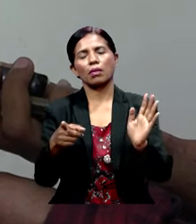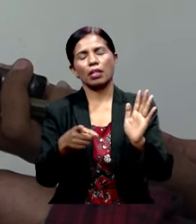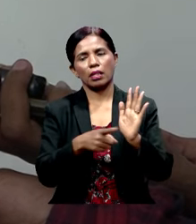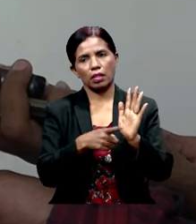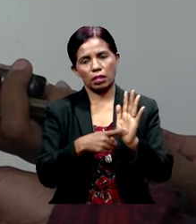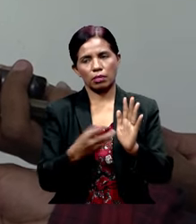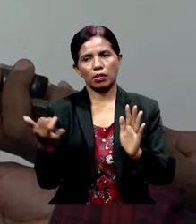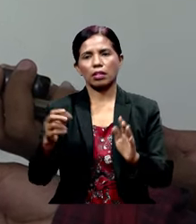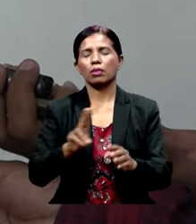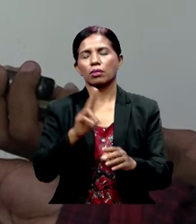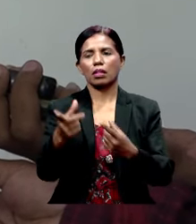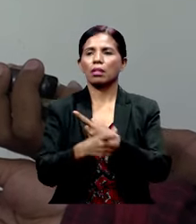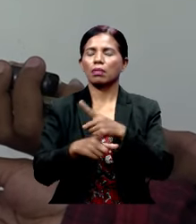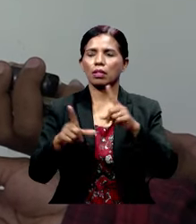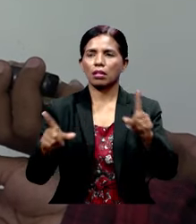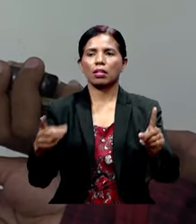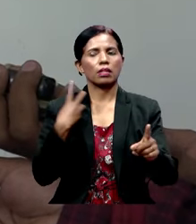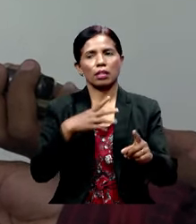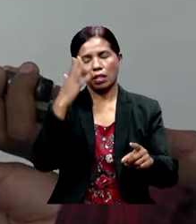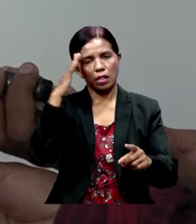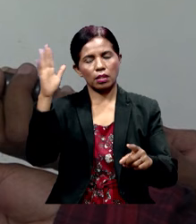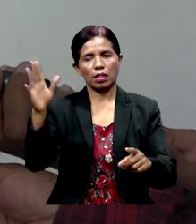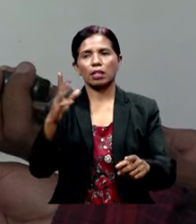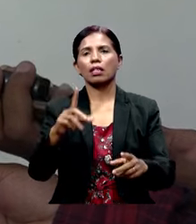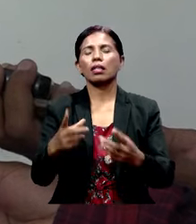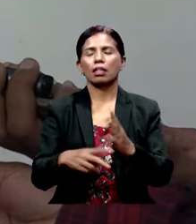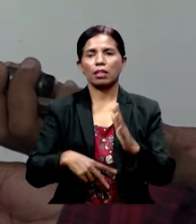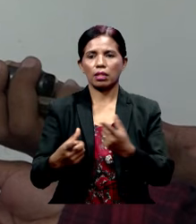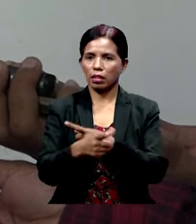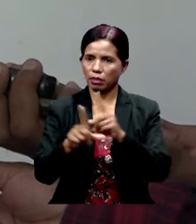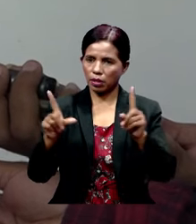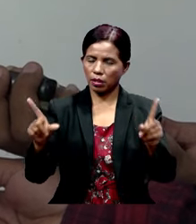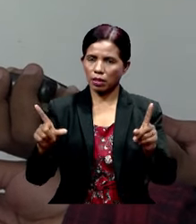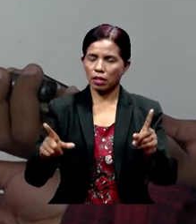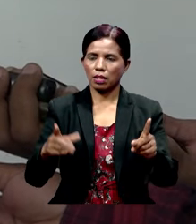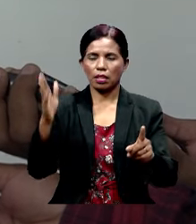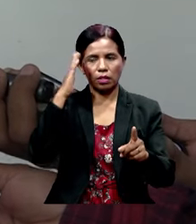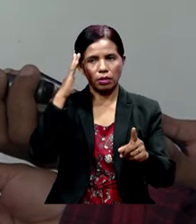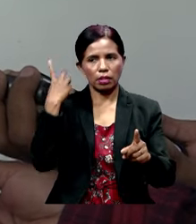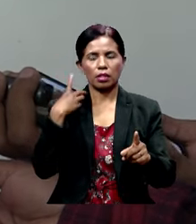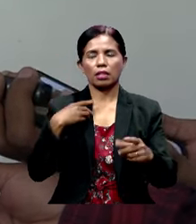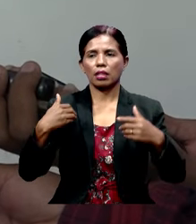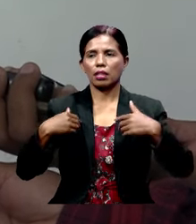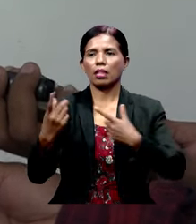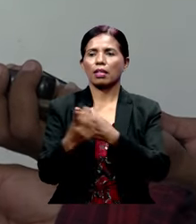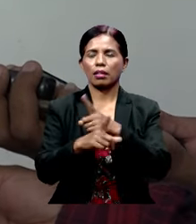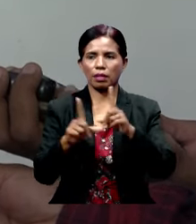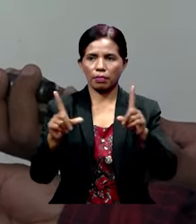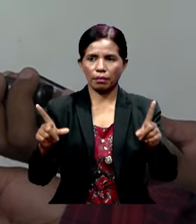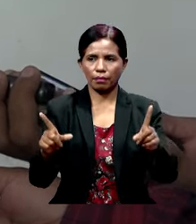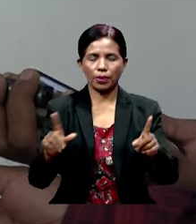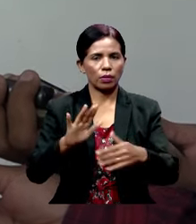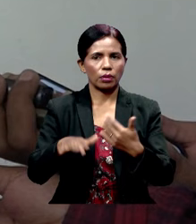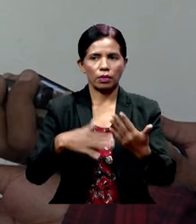lavar que ita usa liberdade de expressão ita kom la haten saida mak liberdade de expressão ita sinti hanese ita liberdade